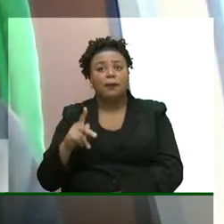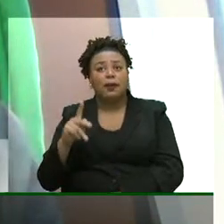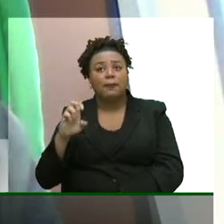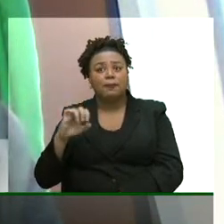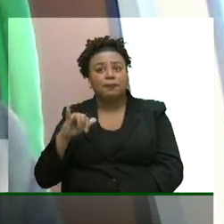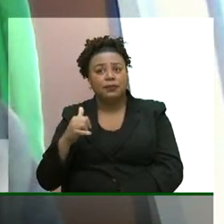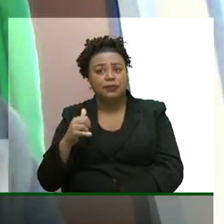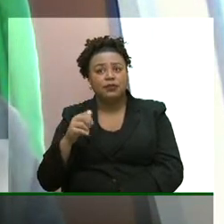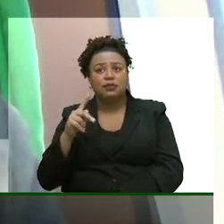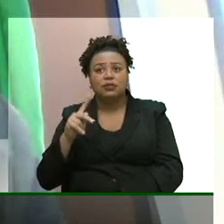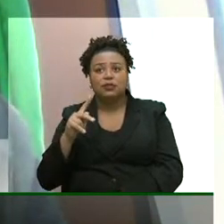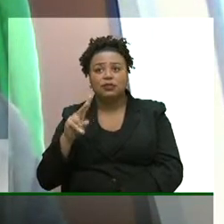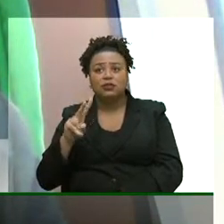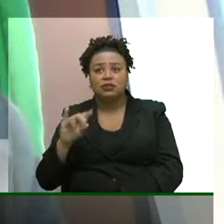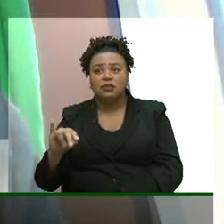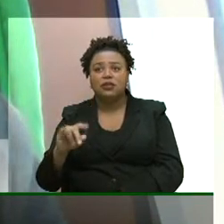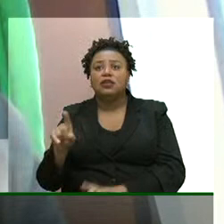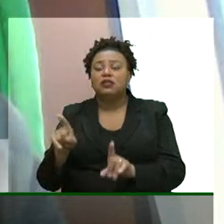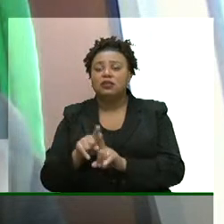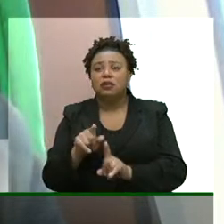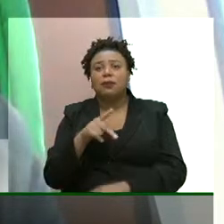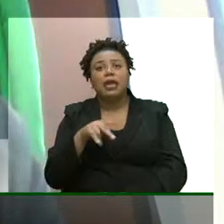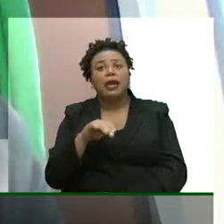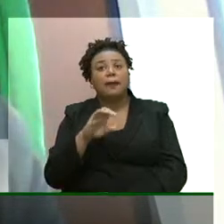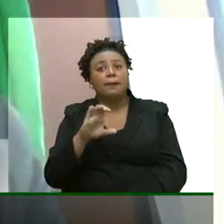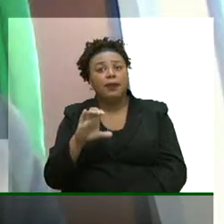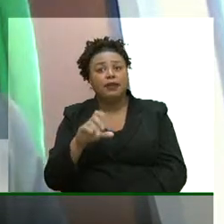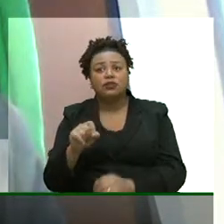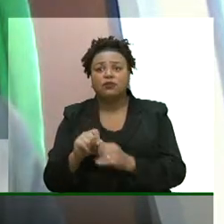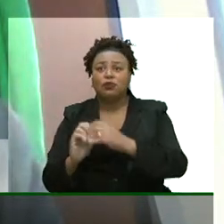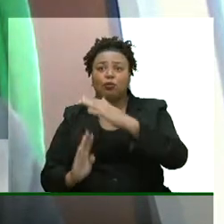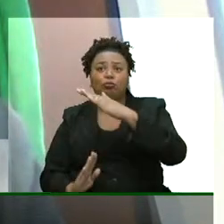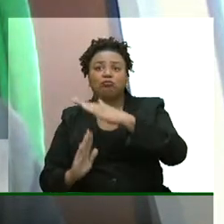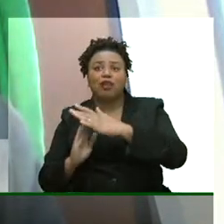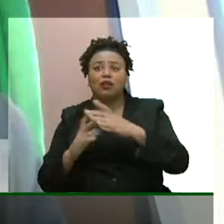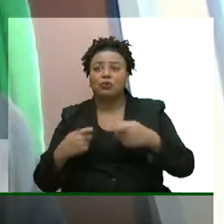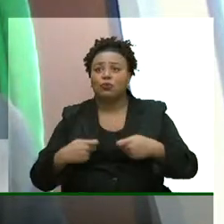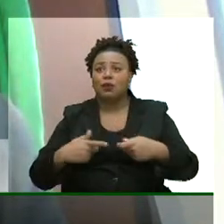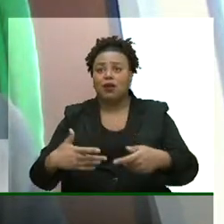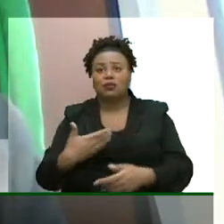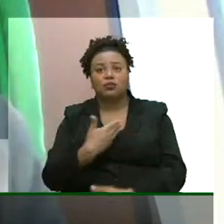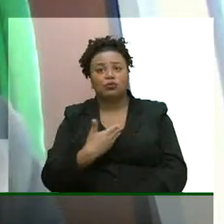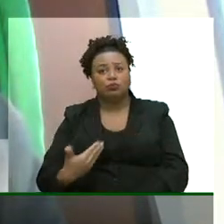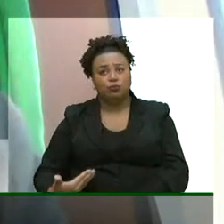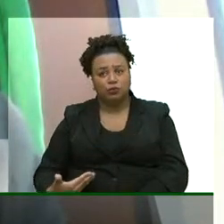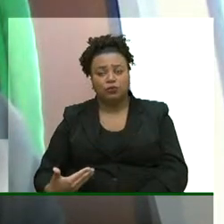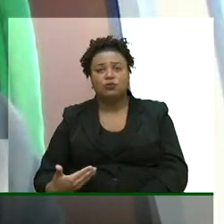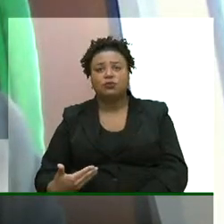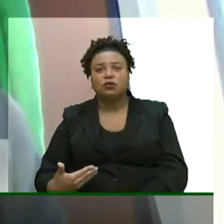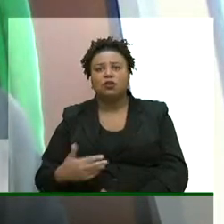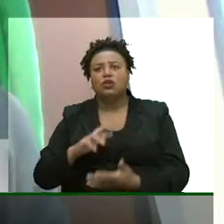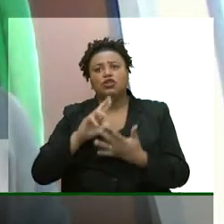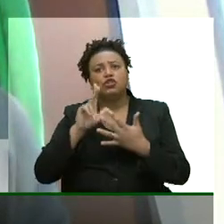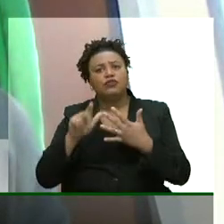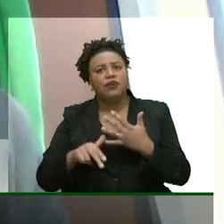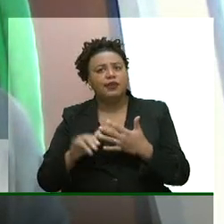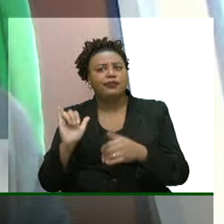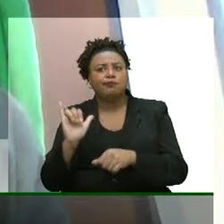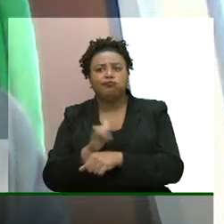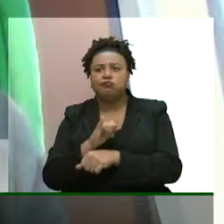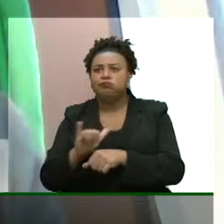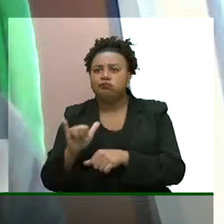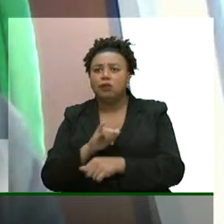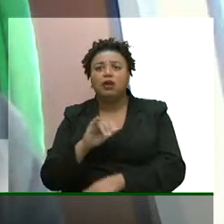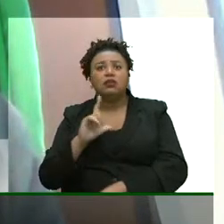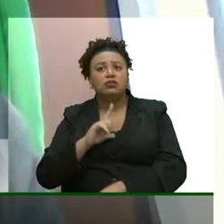PEC também que estamos terminando de redigir, uma PEC que estabelece um teto de gastos para o setor público do nosso Estado, e diversas outras medidas